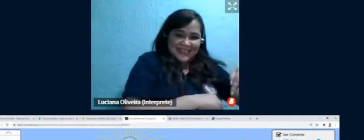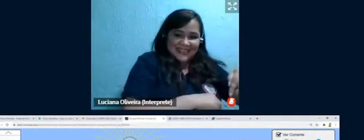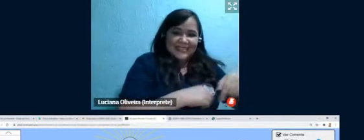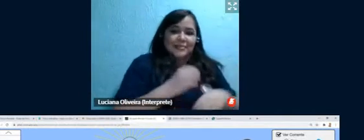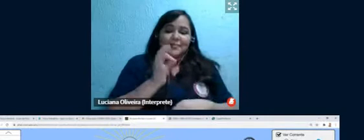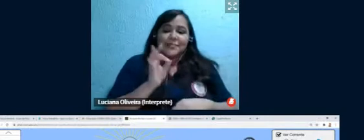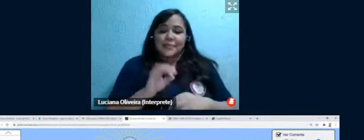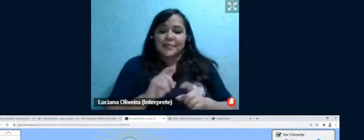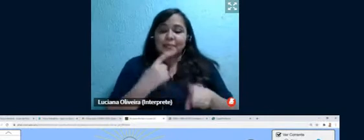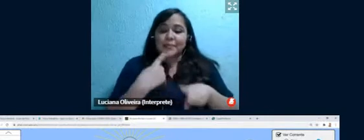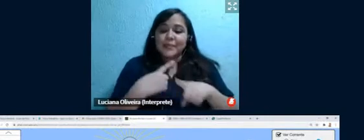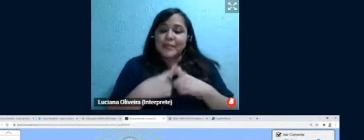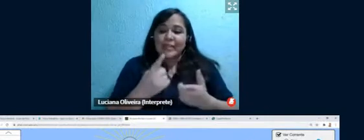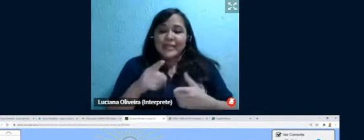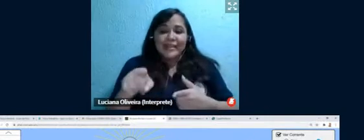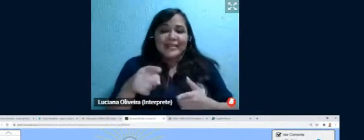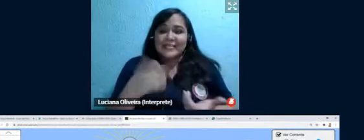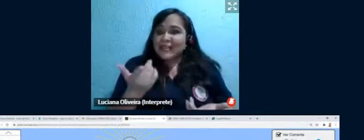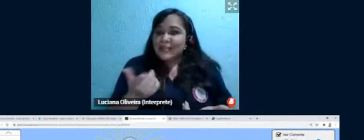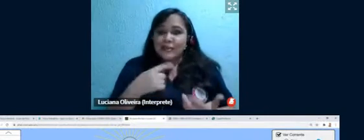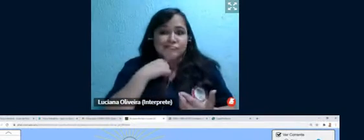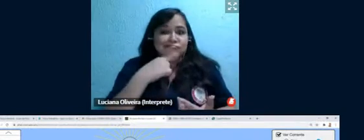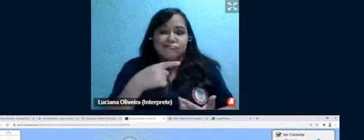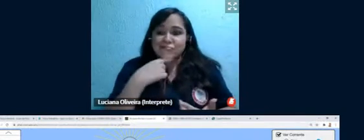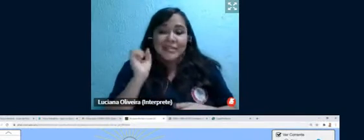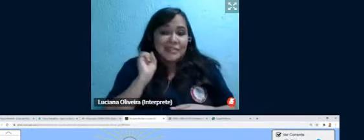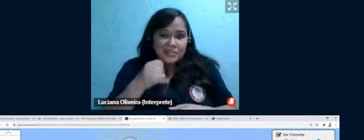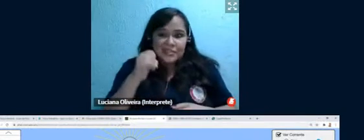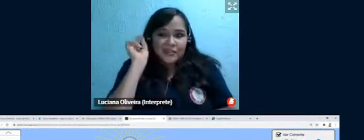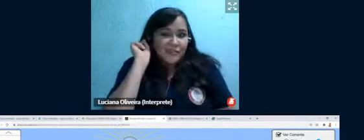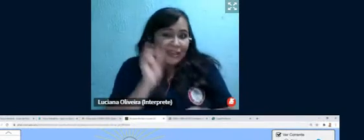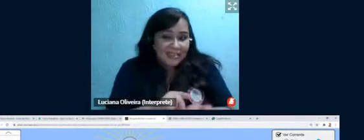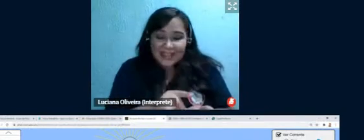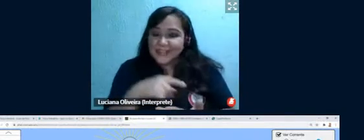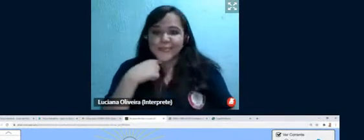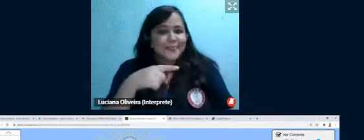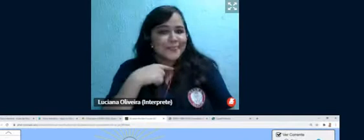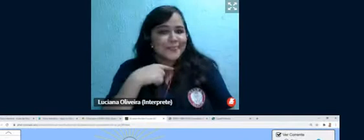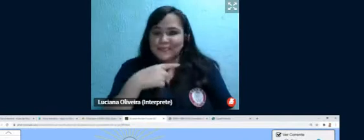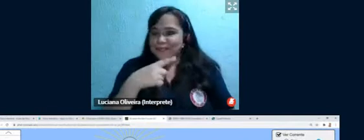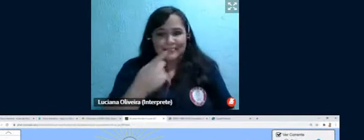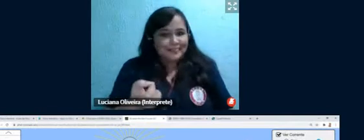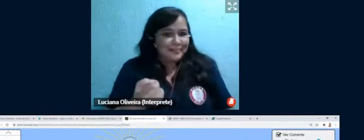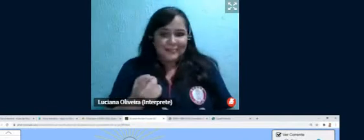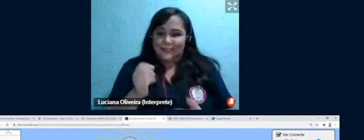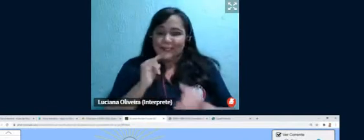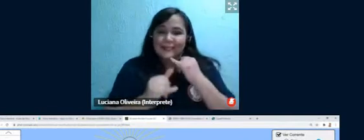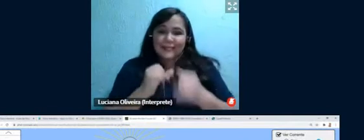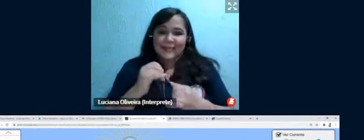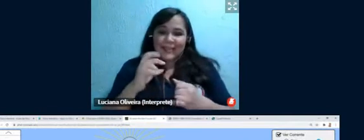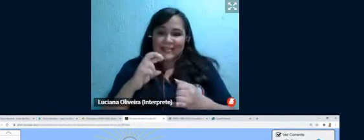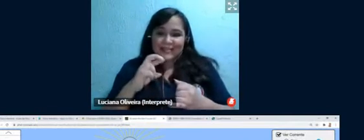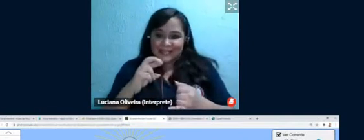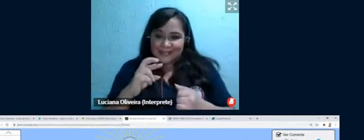real, que seria um amperímetro do tipo alicate. Porque se está passando aqui uma corrente que é do tipo contínua, um medidor desse tipo,